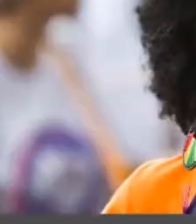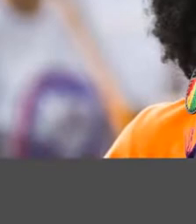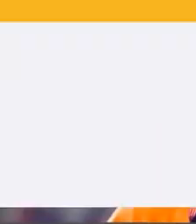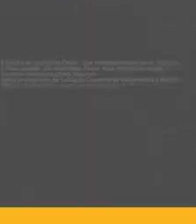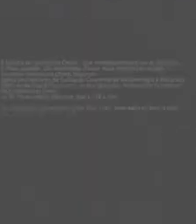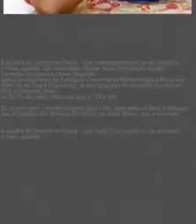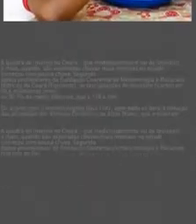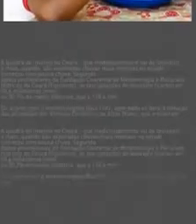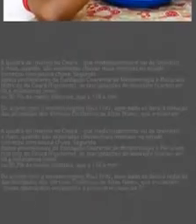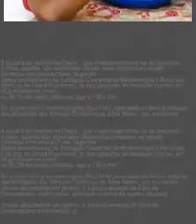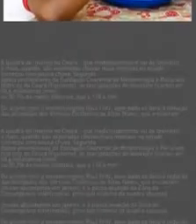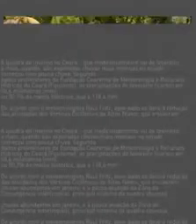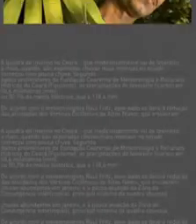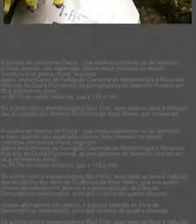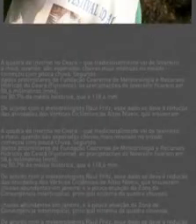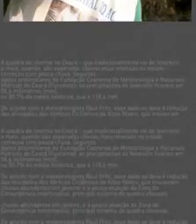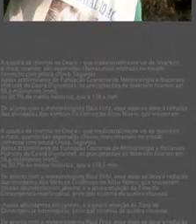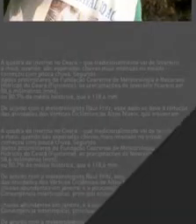time